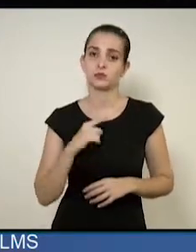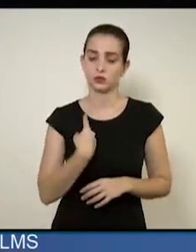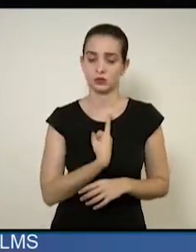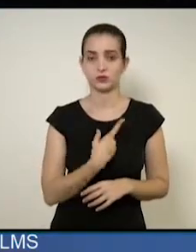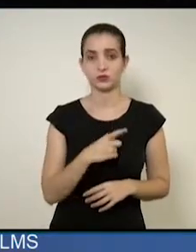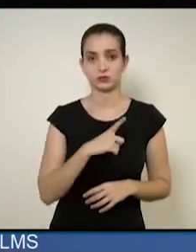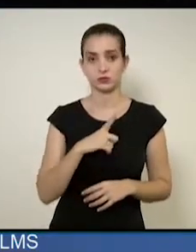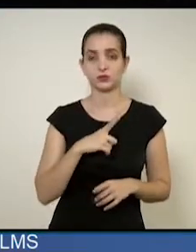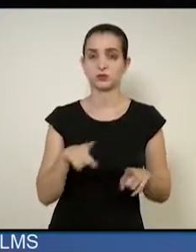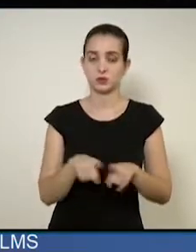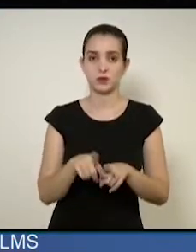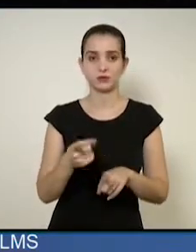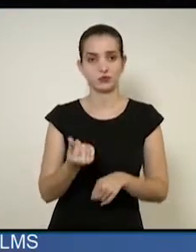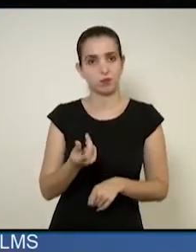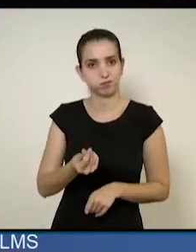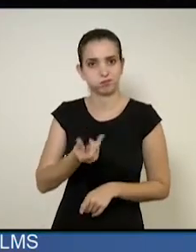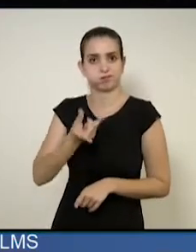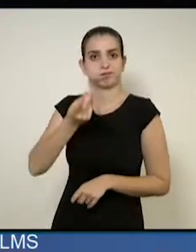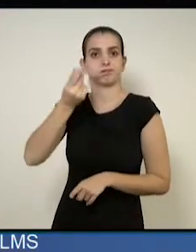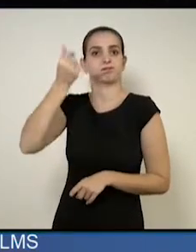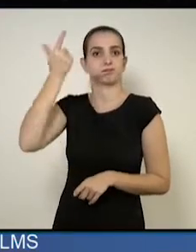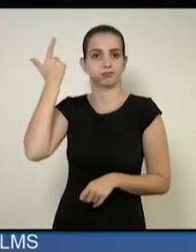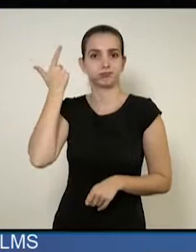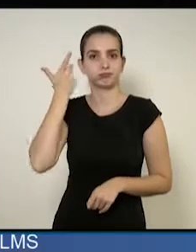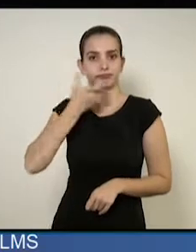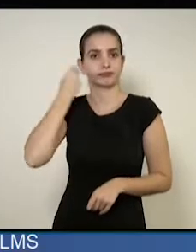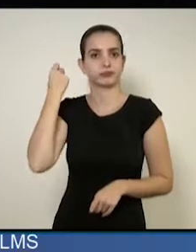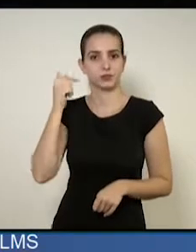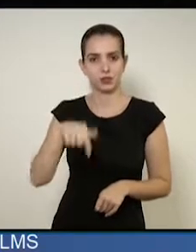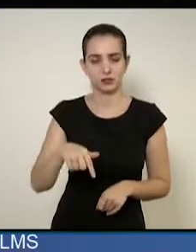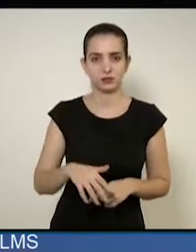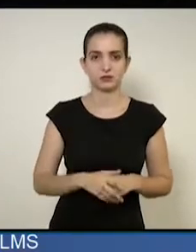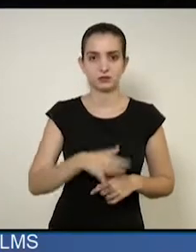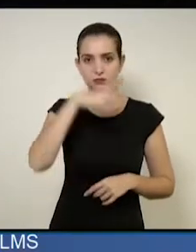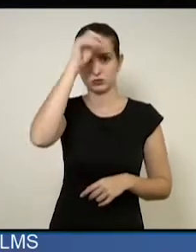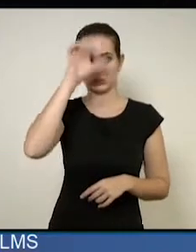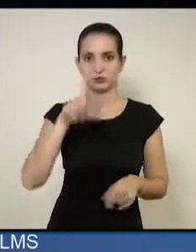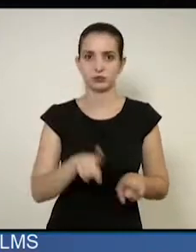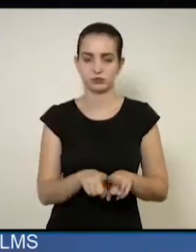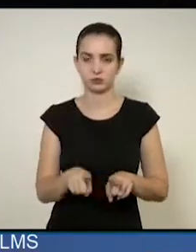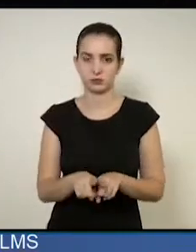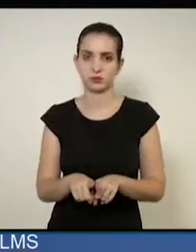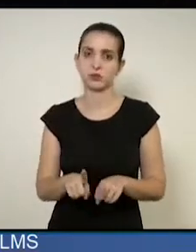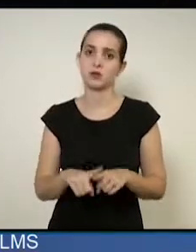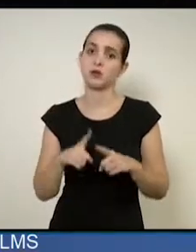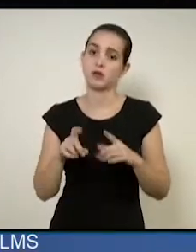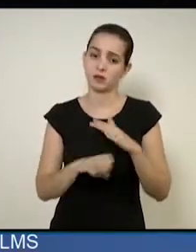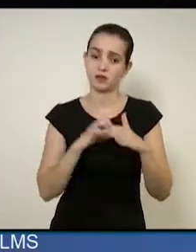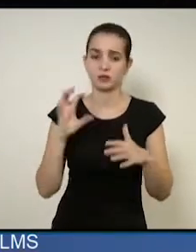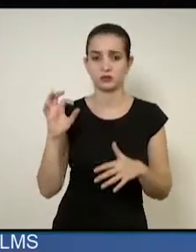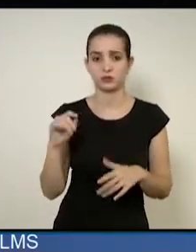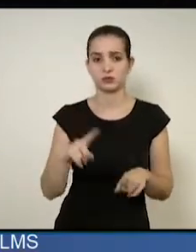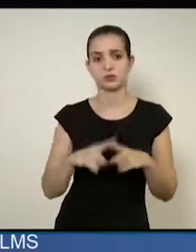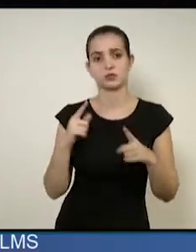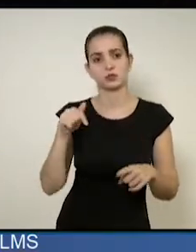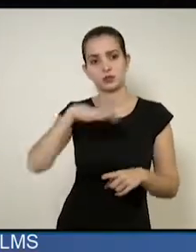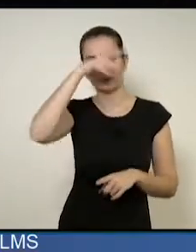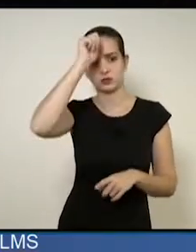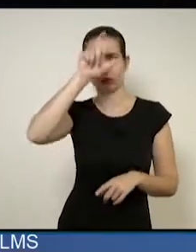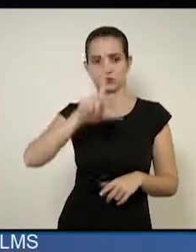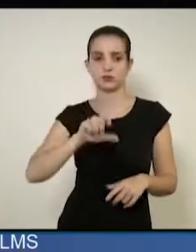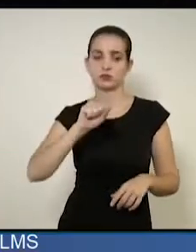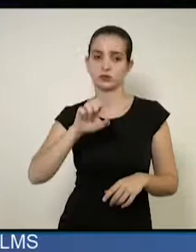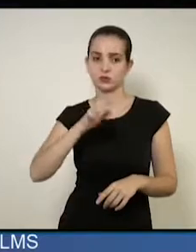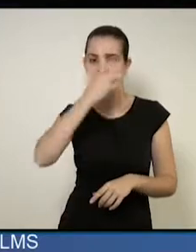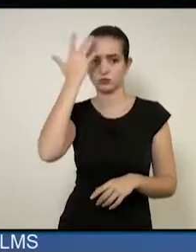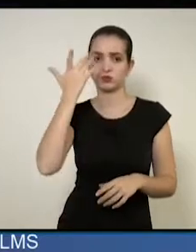temos lucro com a operadora, mas, em todo caso, se o pessoal do Mato Grosso do Sul, Pedro Kemp, em todo caso, se o pessoal